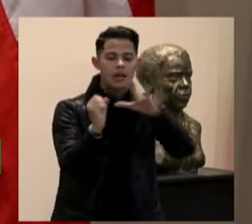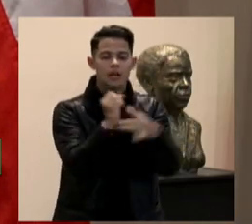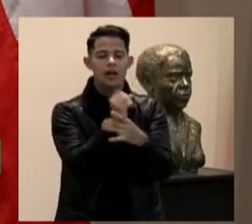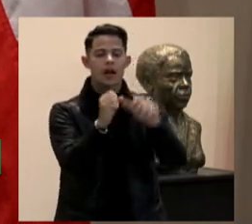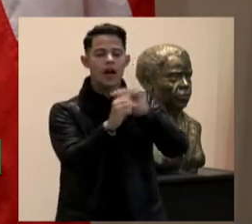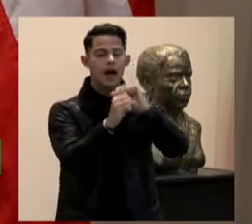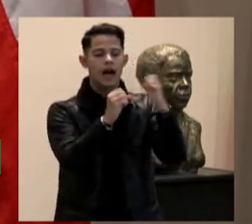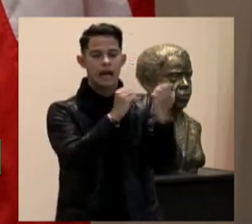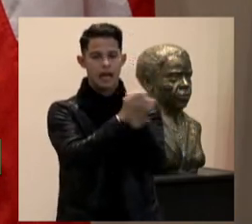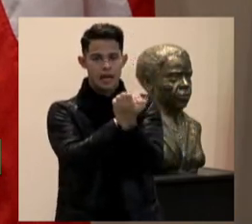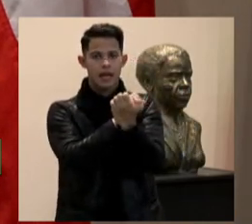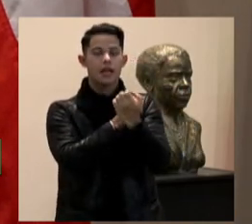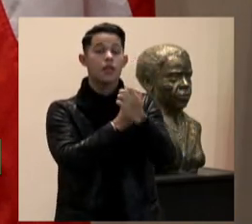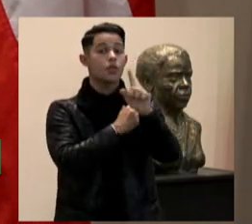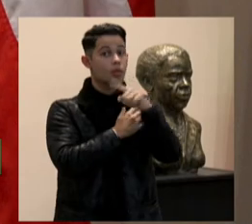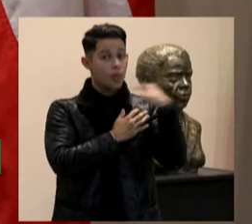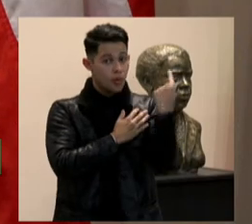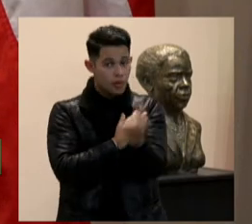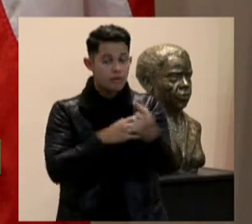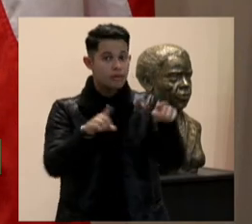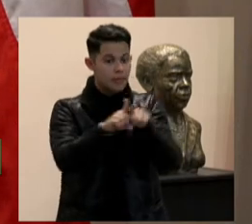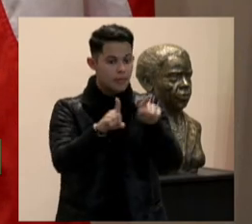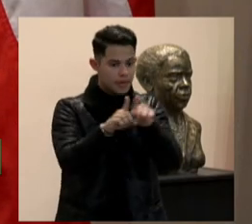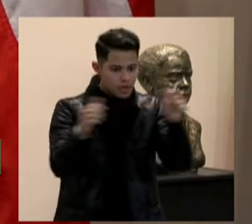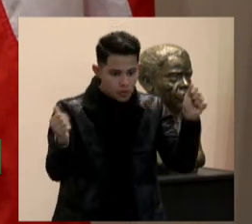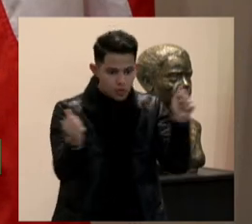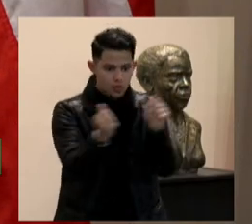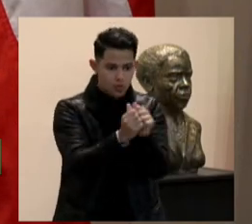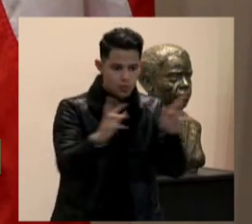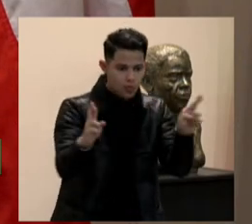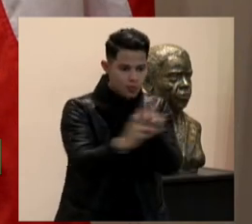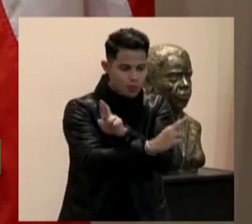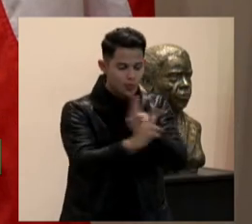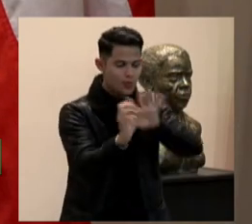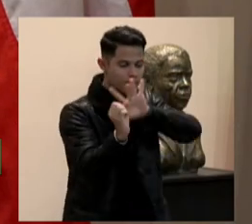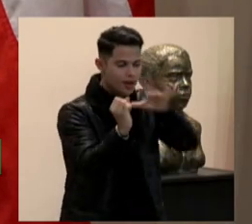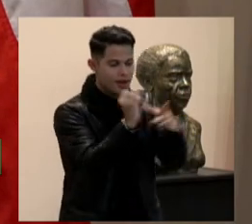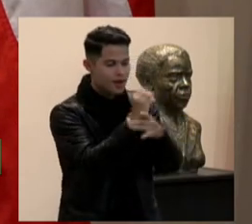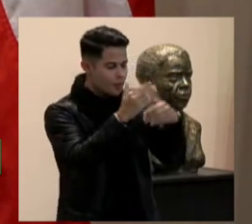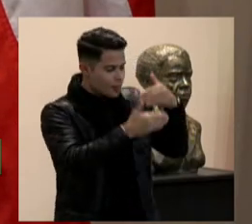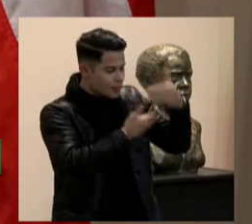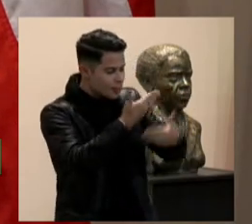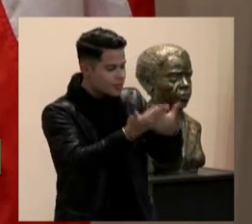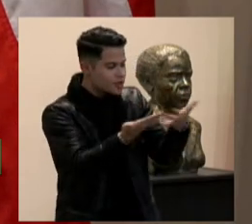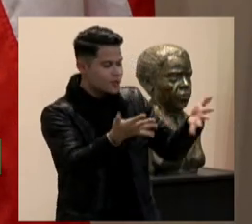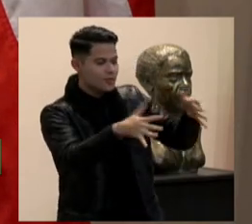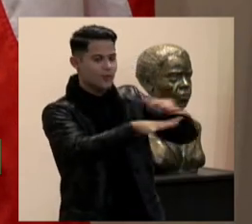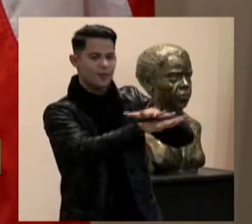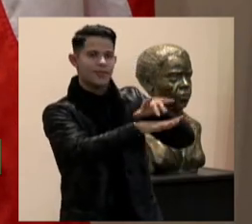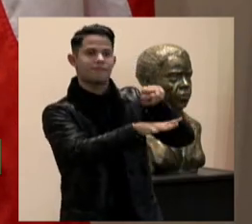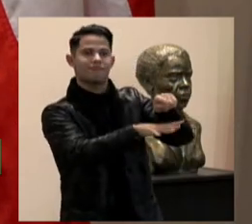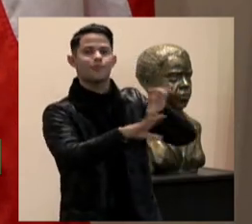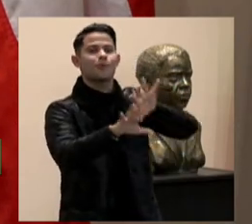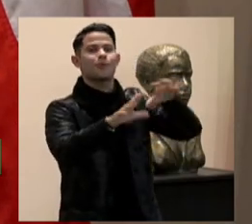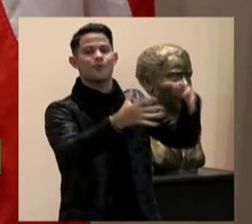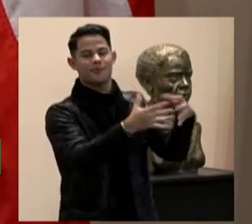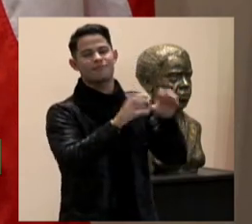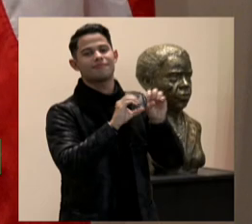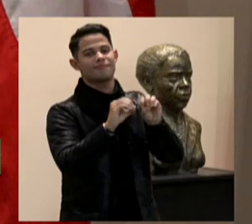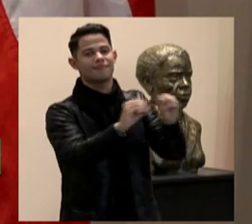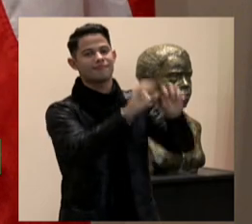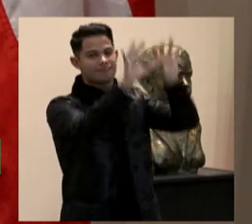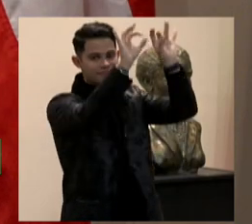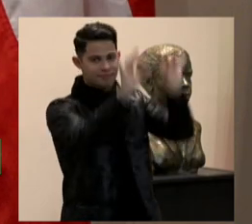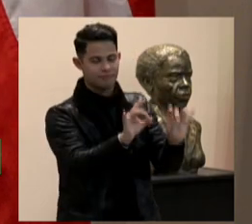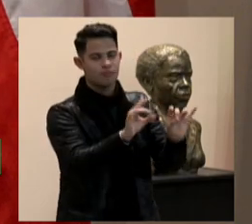AEE, a gente garante o processo de inclusão do público-alvo da educação especial. E essa é uma